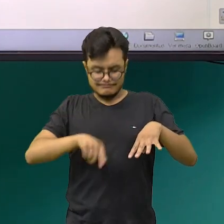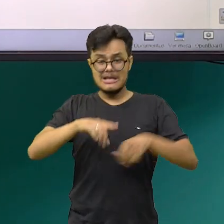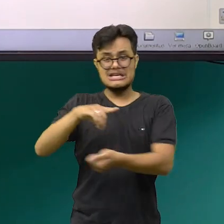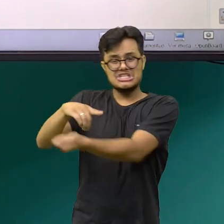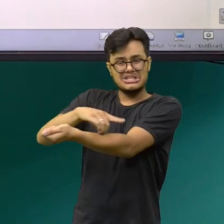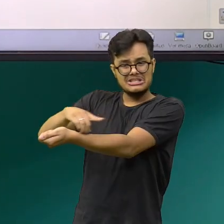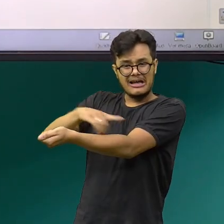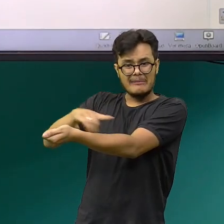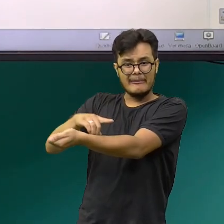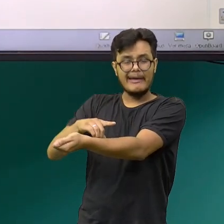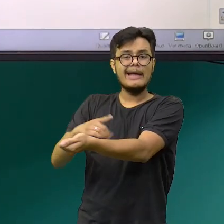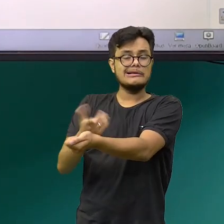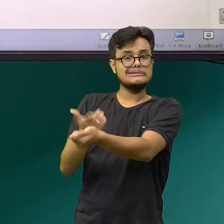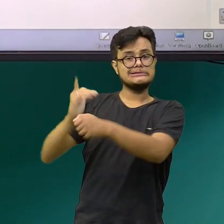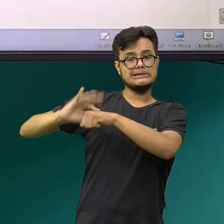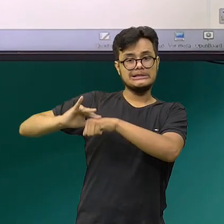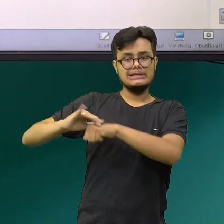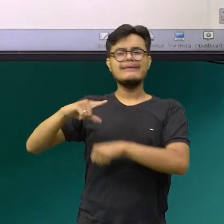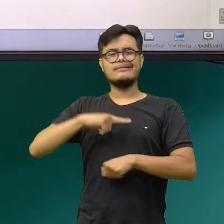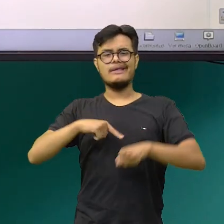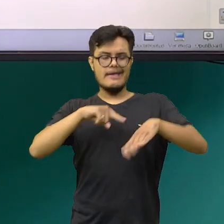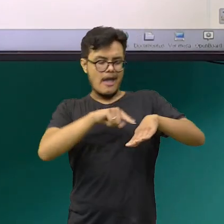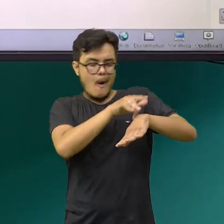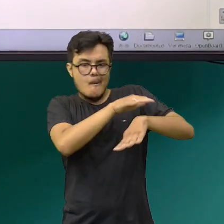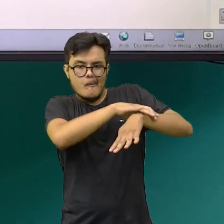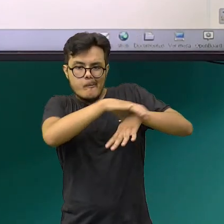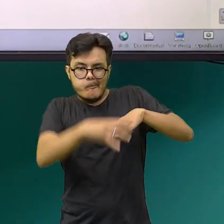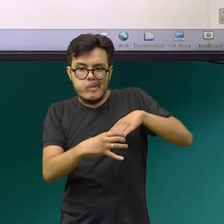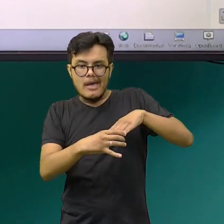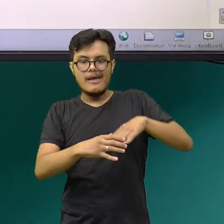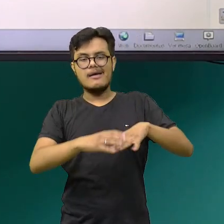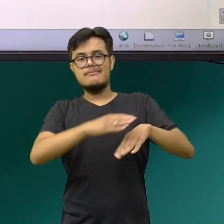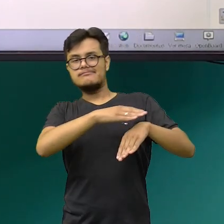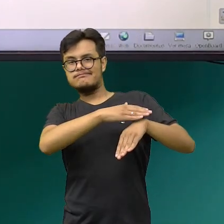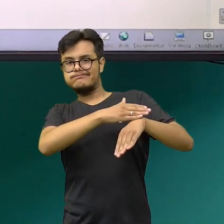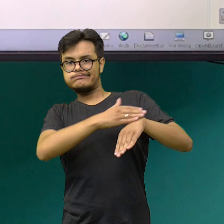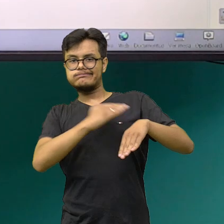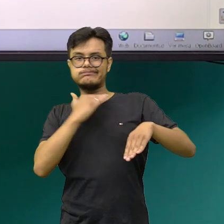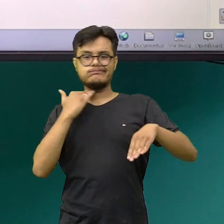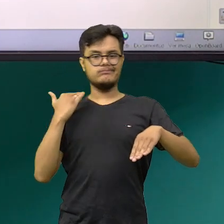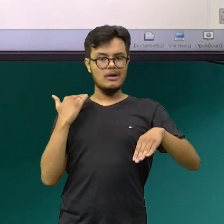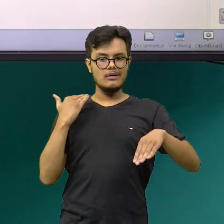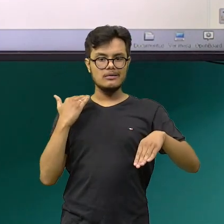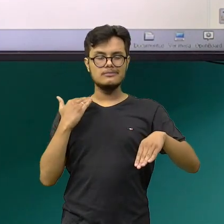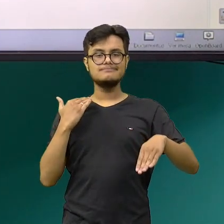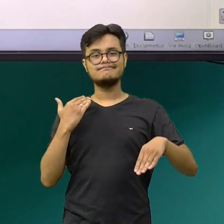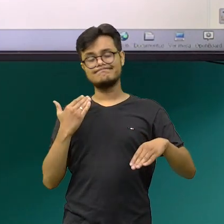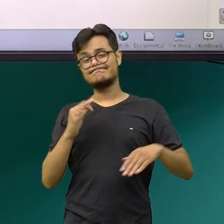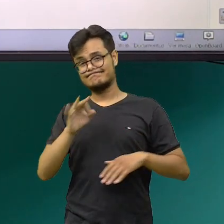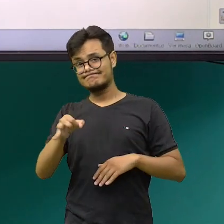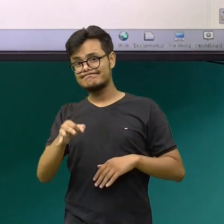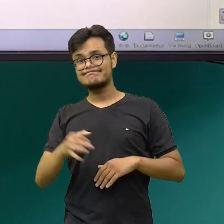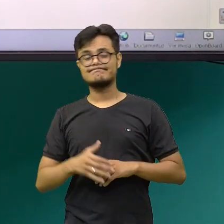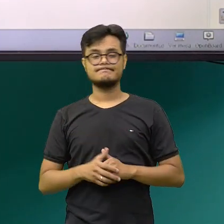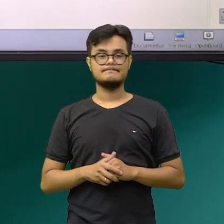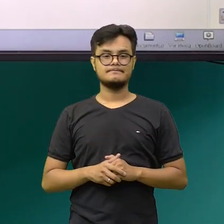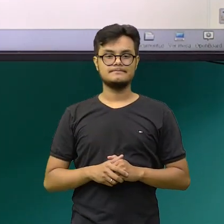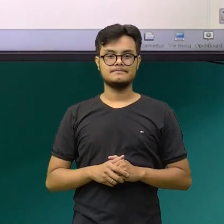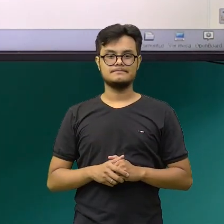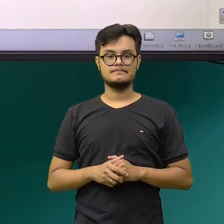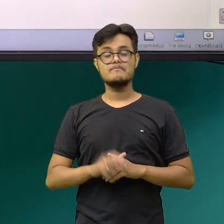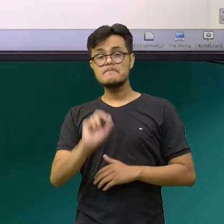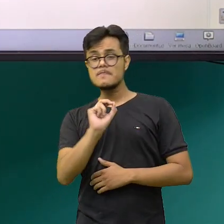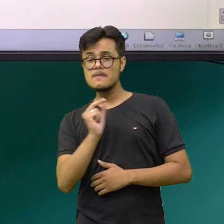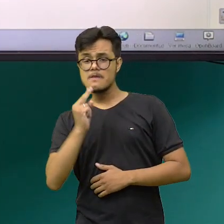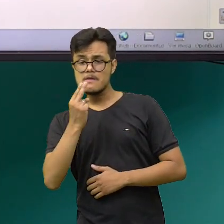diabetes mellitus ter necrose em regiões distantes do coração, como, por exemplo, o pé.